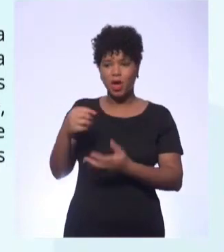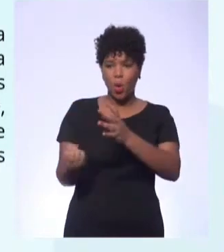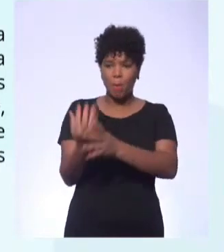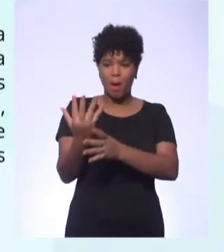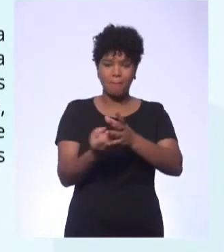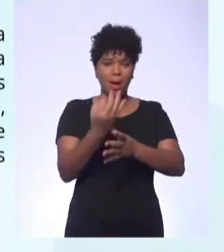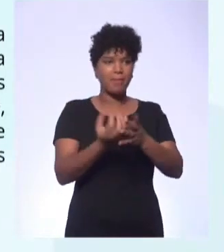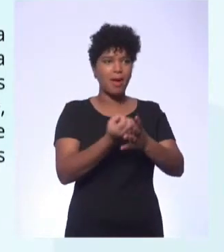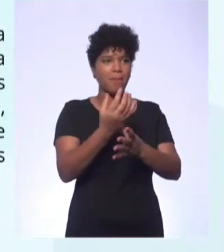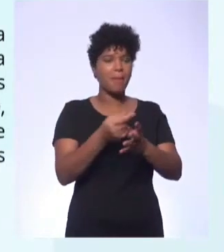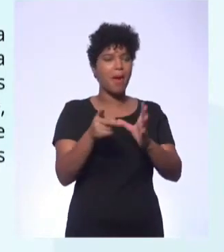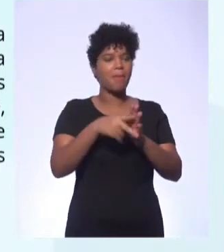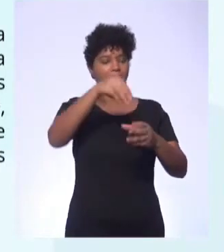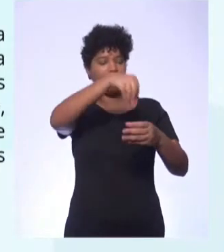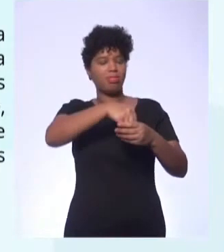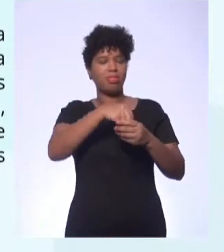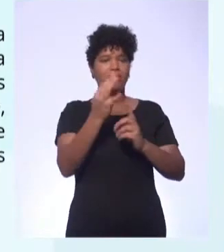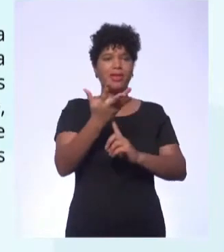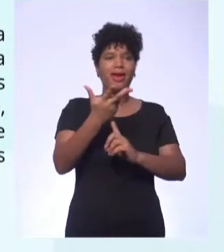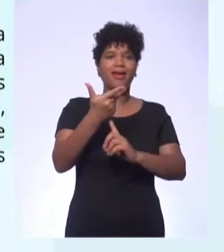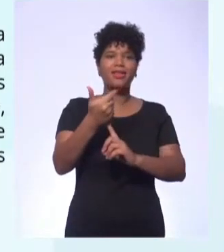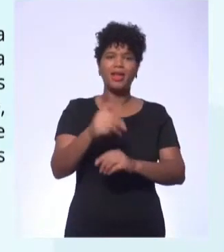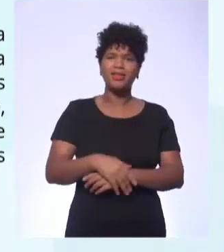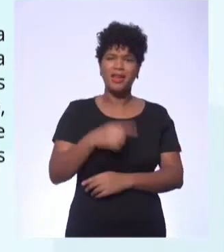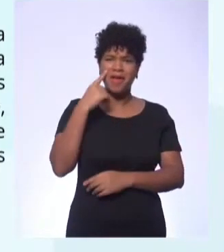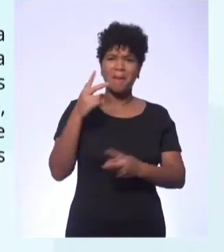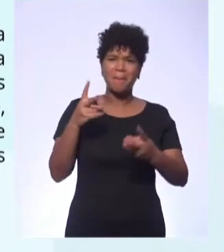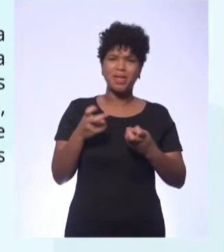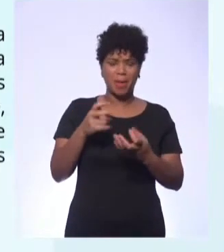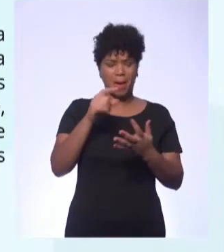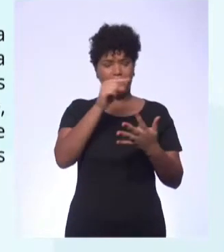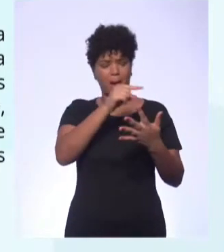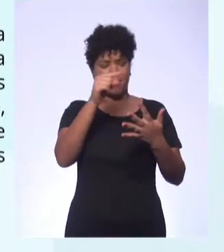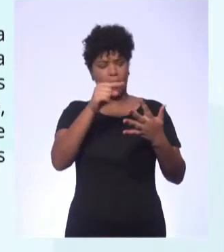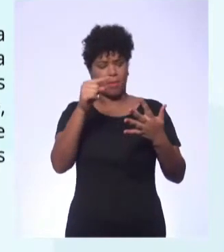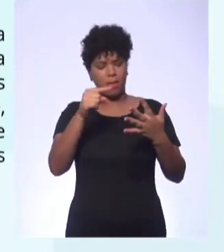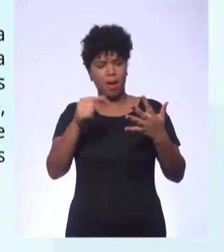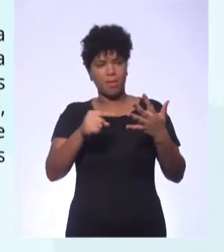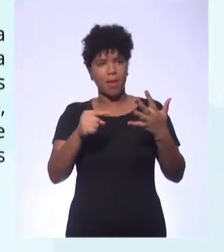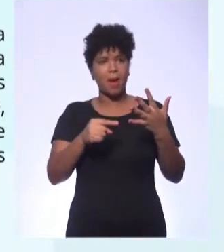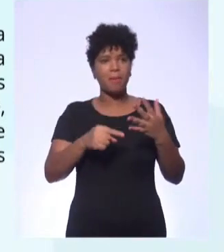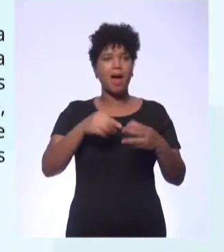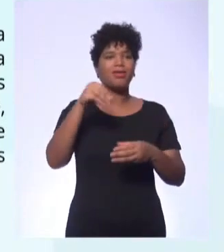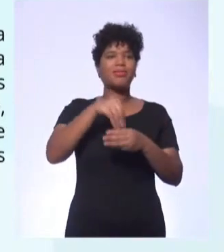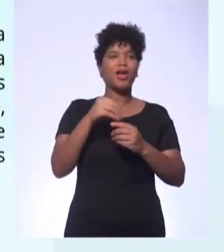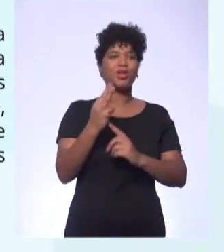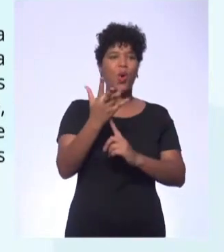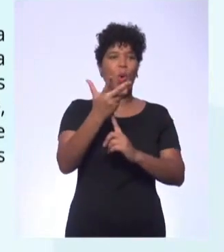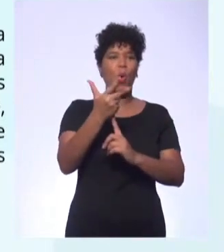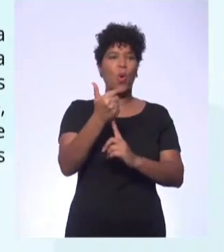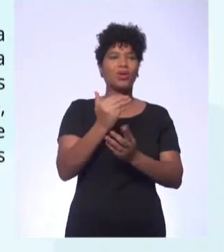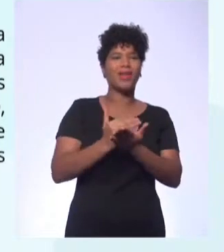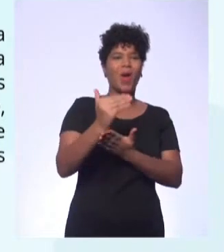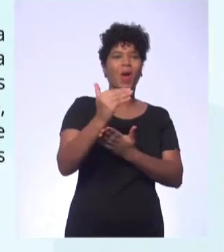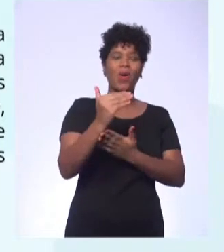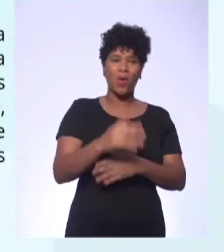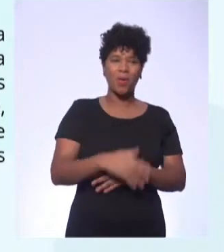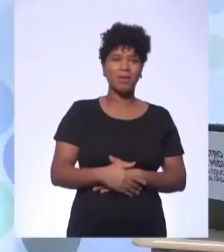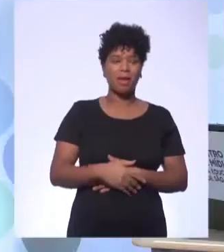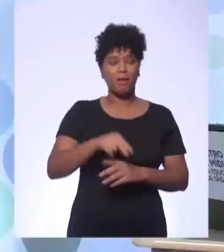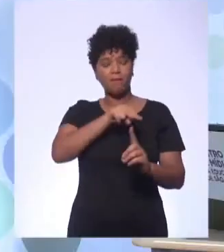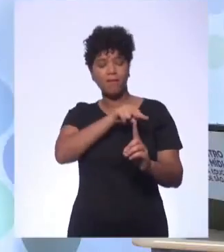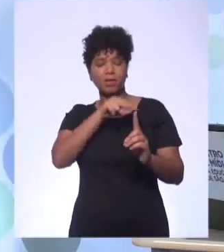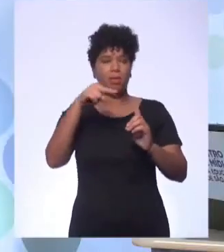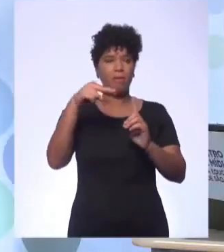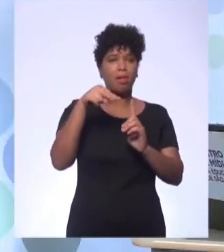e conceituais. Ou seja, né, olha o tanto de coisa que a gente tem aí quando a gente fala em dimensões da arte, né? Olha só,